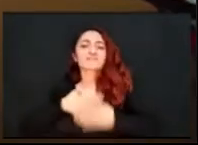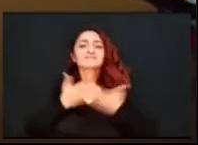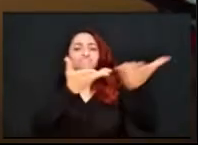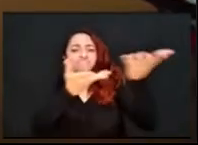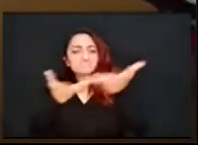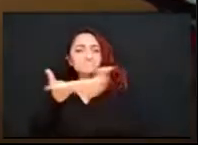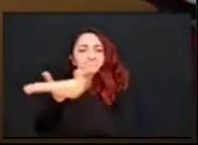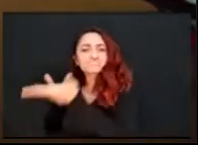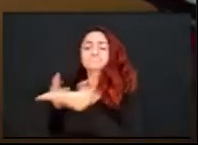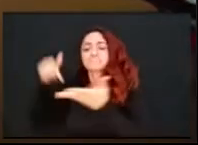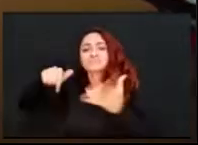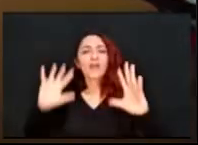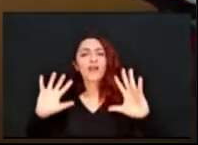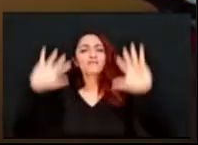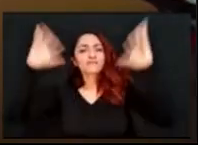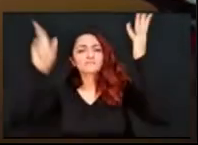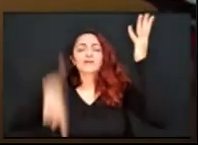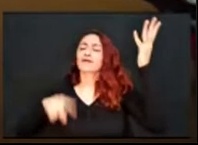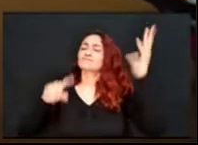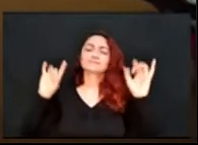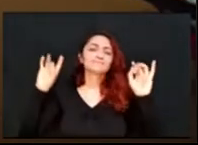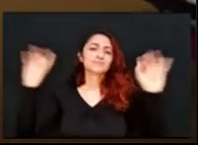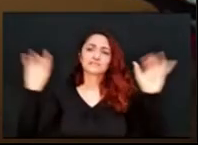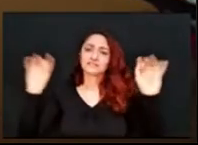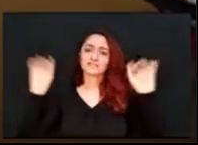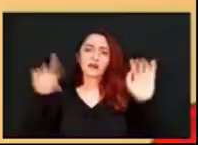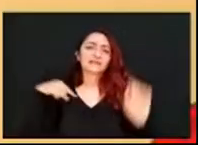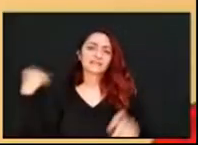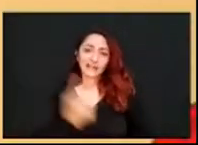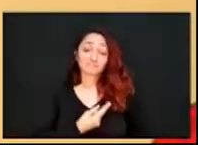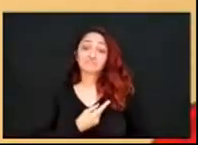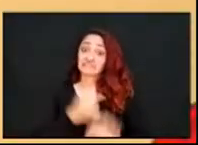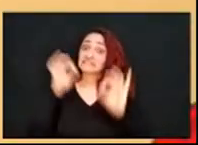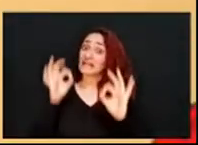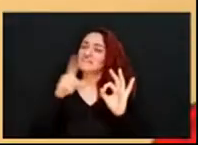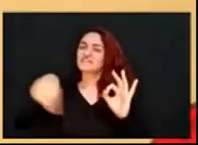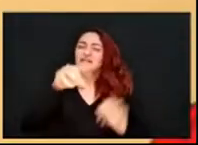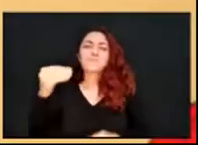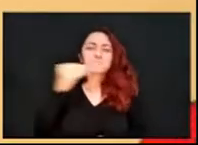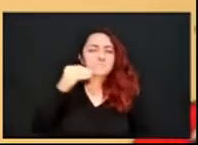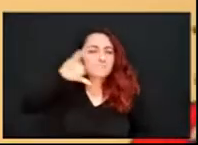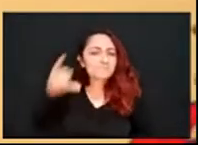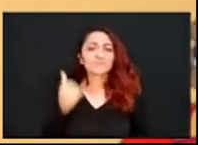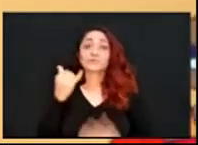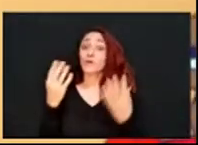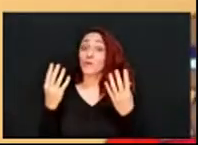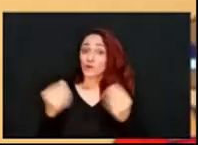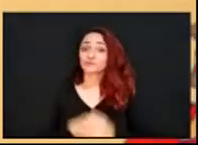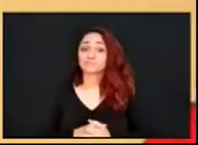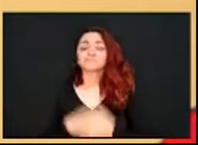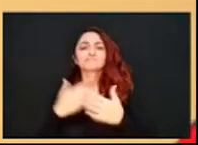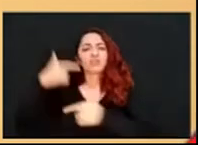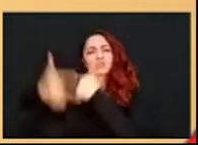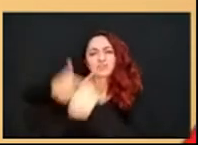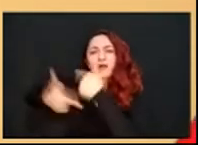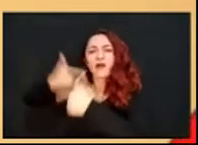num evento que para nós é muito especial e que eu tenho certeza que vocês vão aproveitar muito todo o trabalho que a